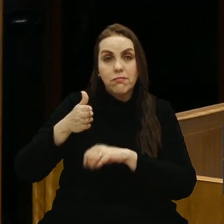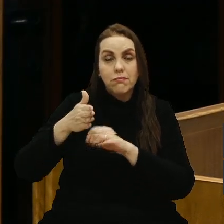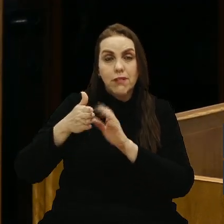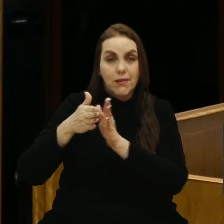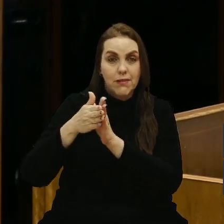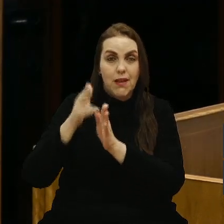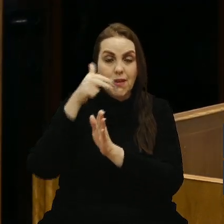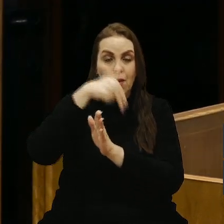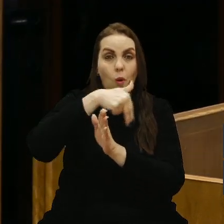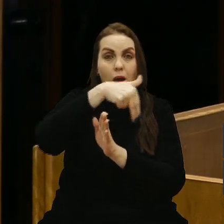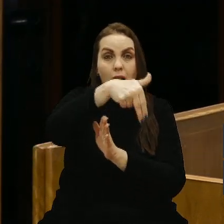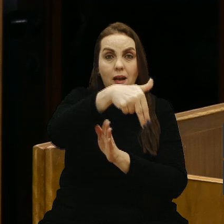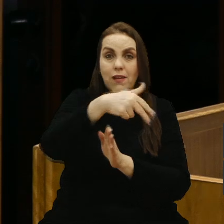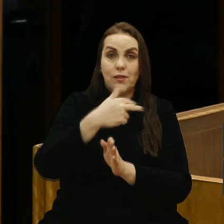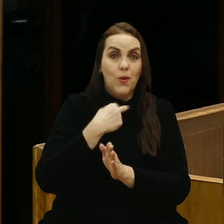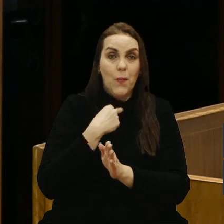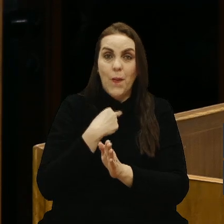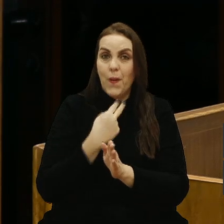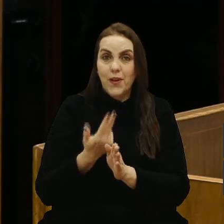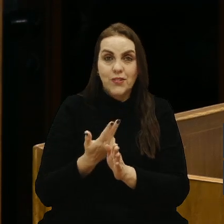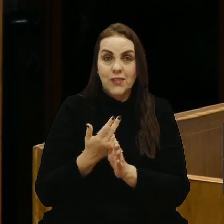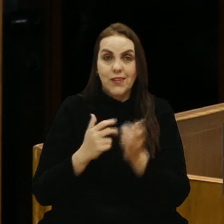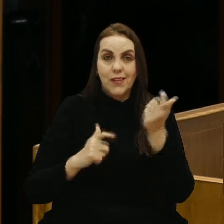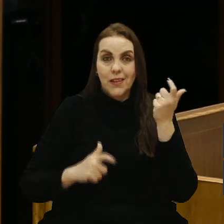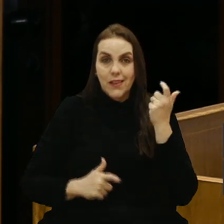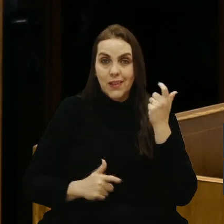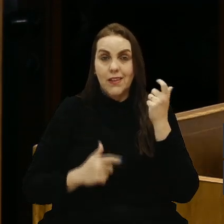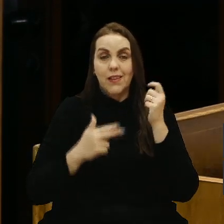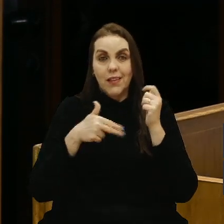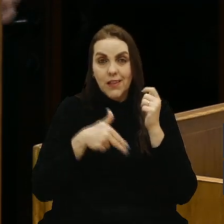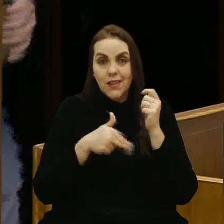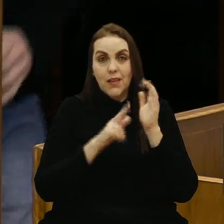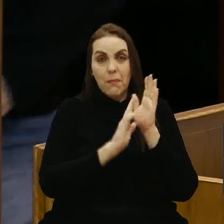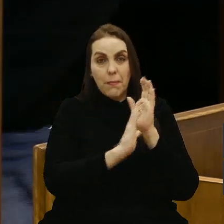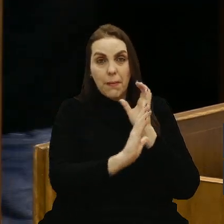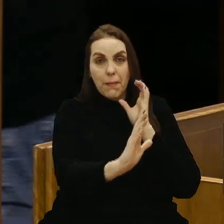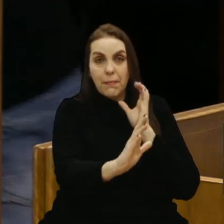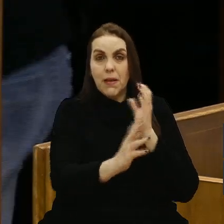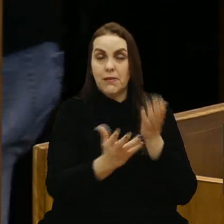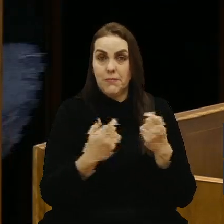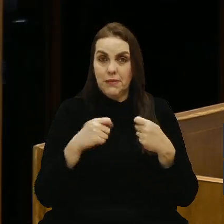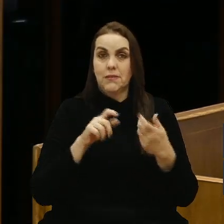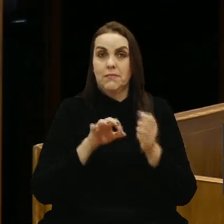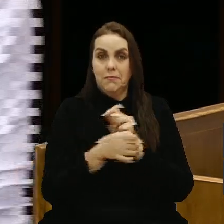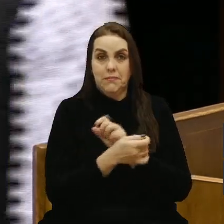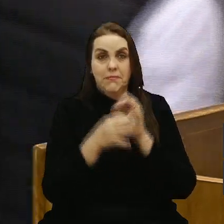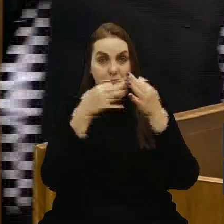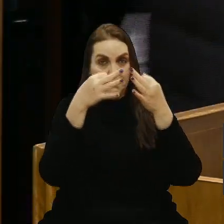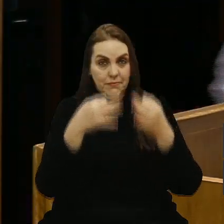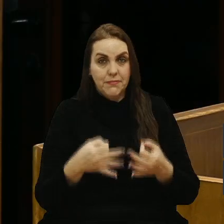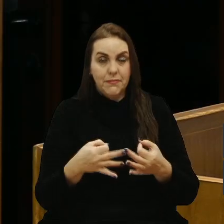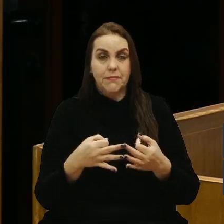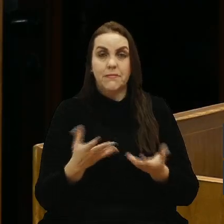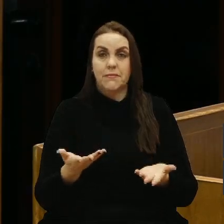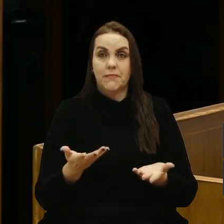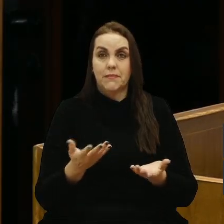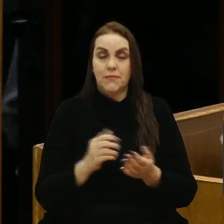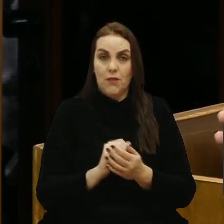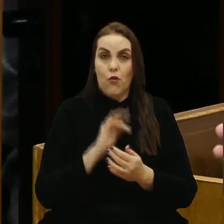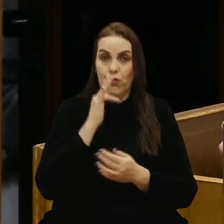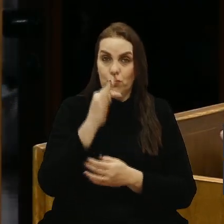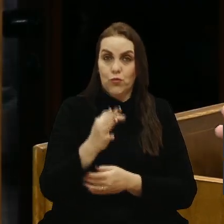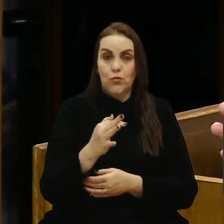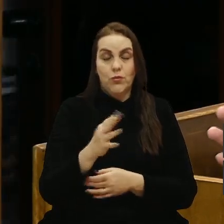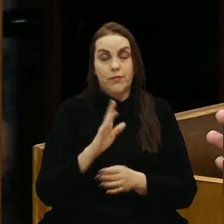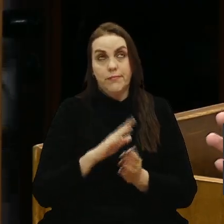temos um arsenal. Nós temos que dar condições adequadas para que a gente não sofra,